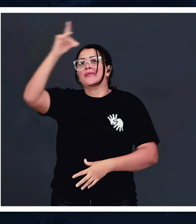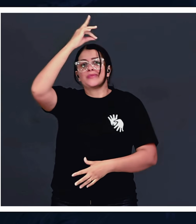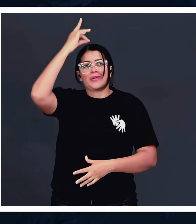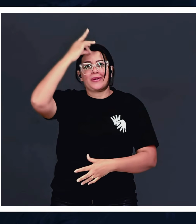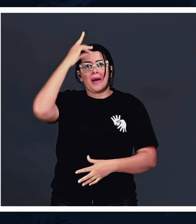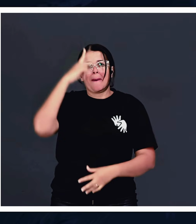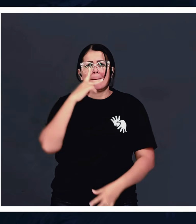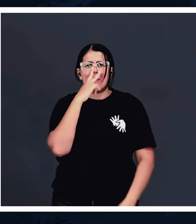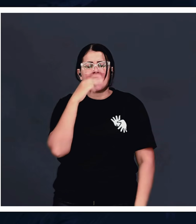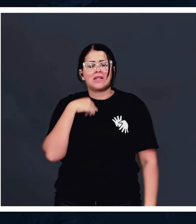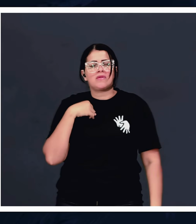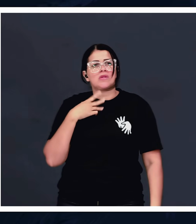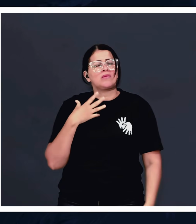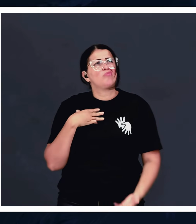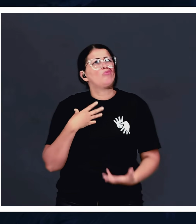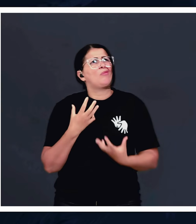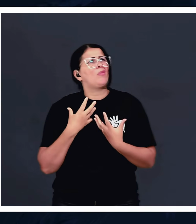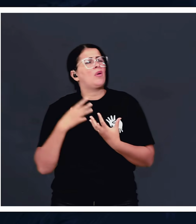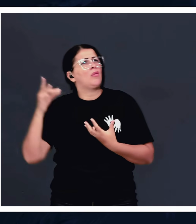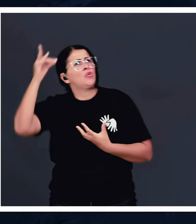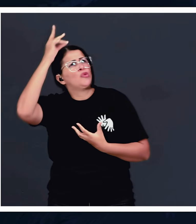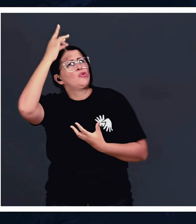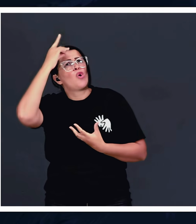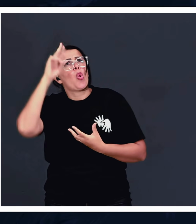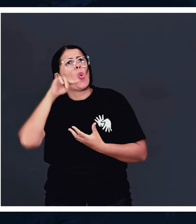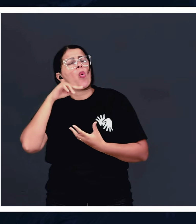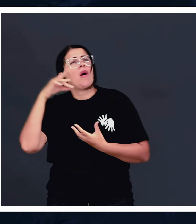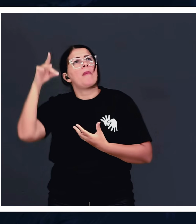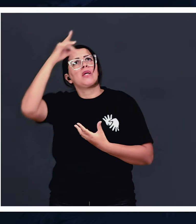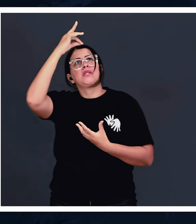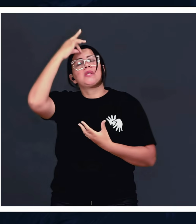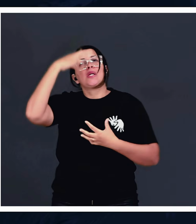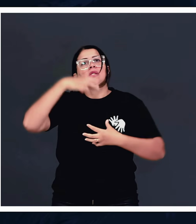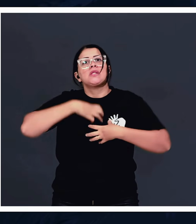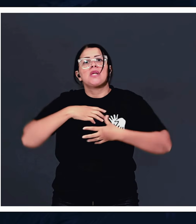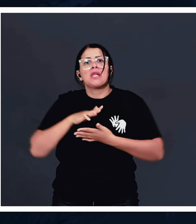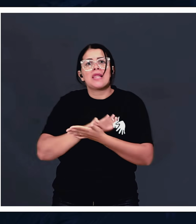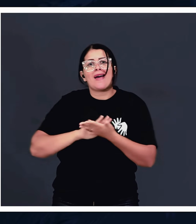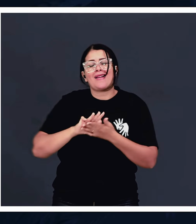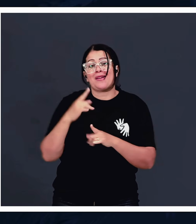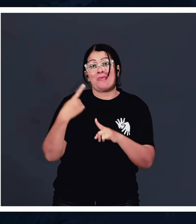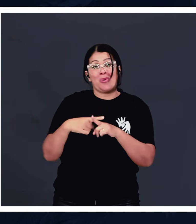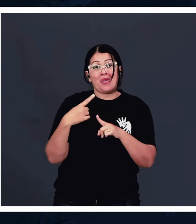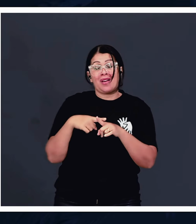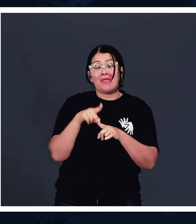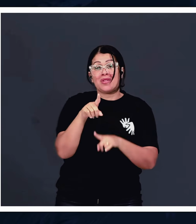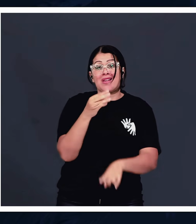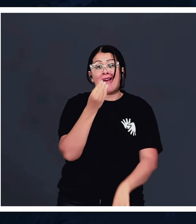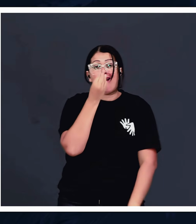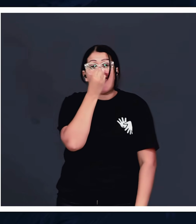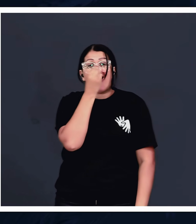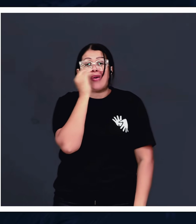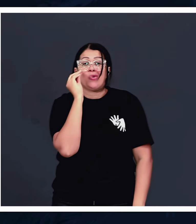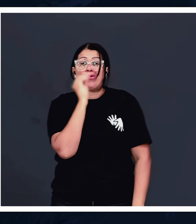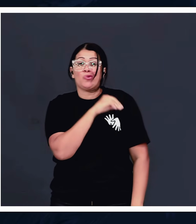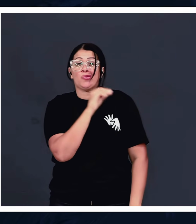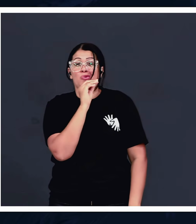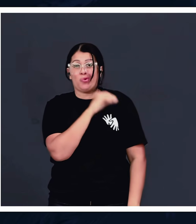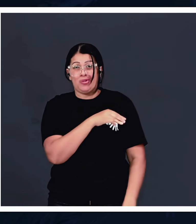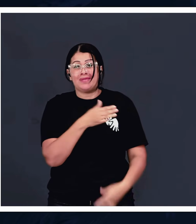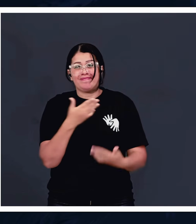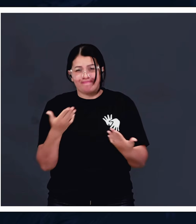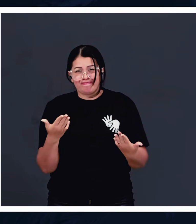vai parecer que ele não está falando mais, porque a contaminação, né,